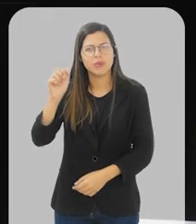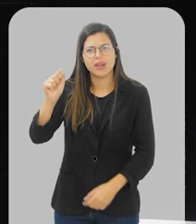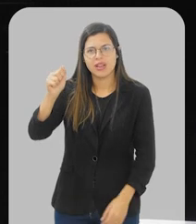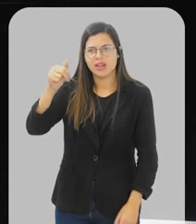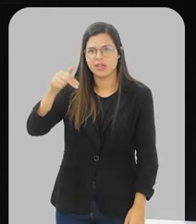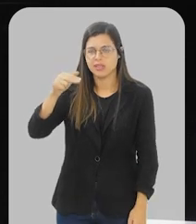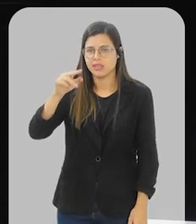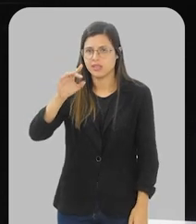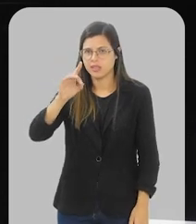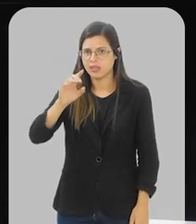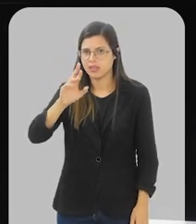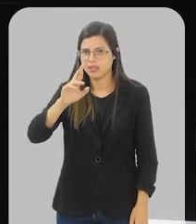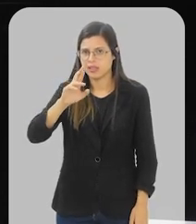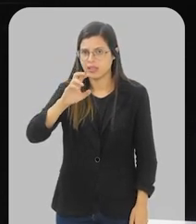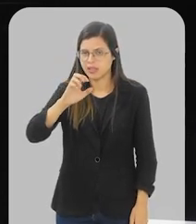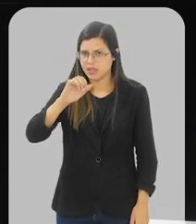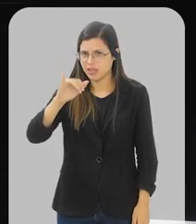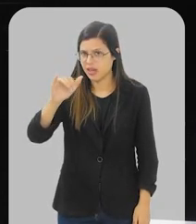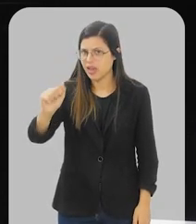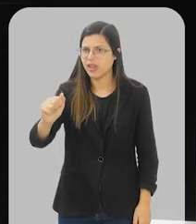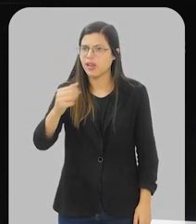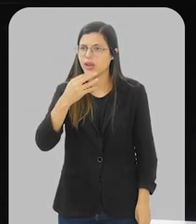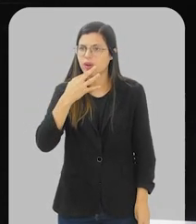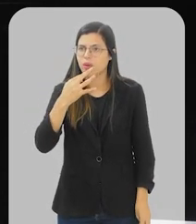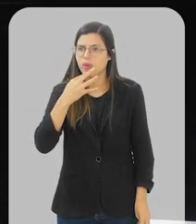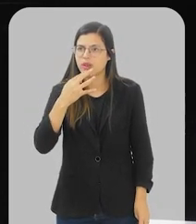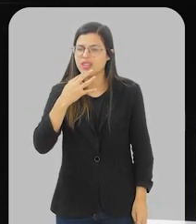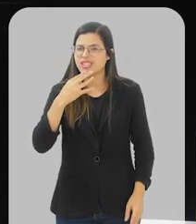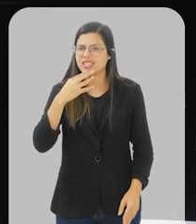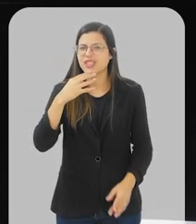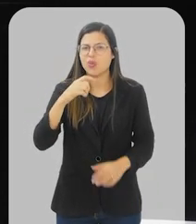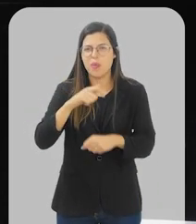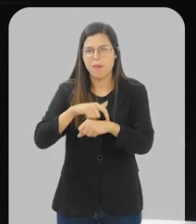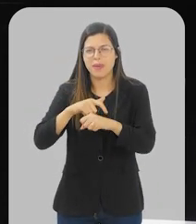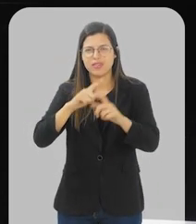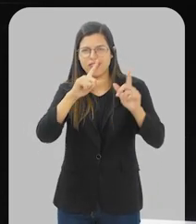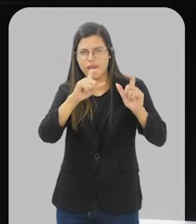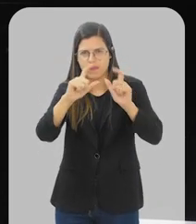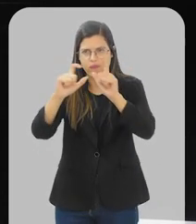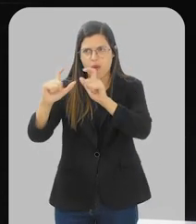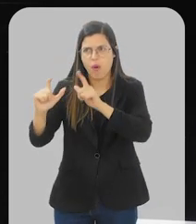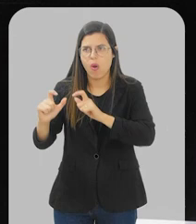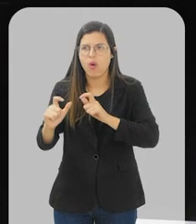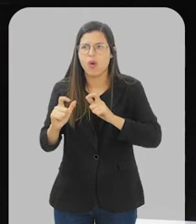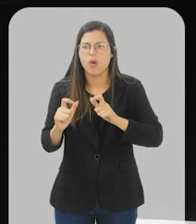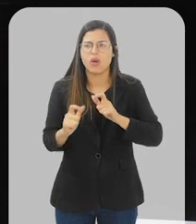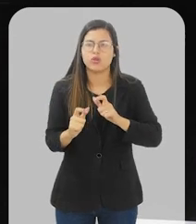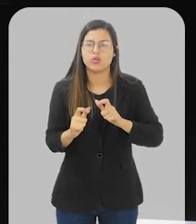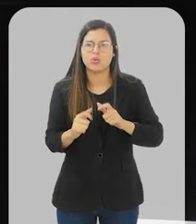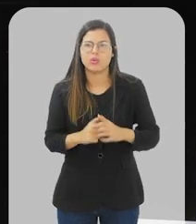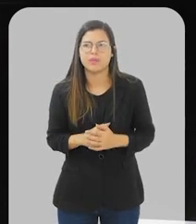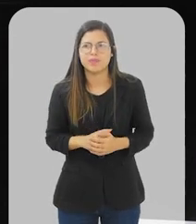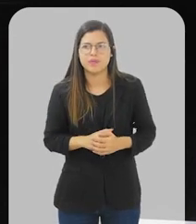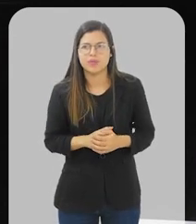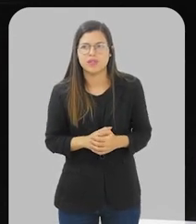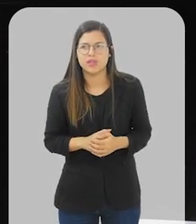um super beijo para Andréia, que eu a conheci na sessão de fotos, até